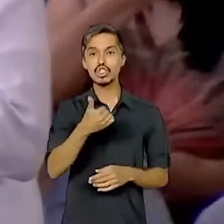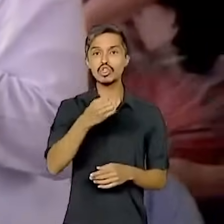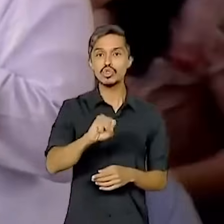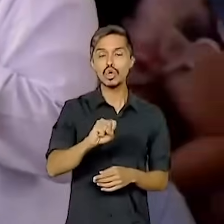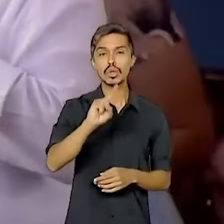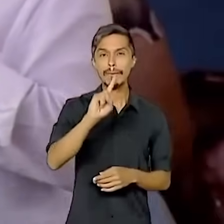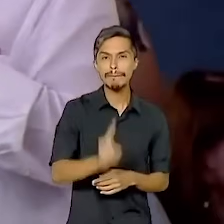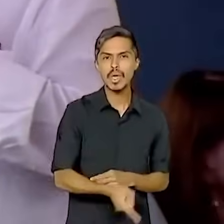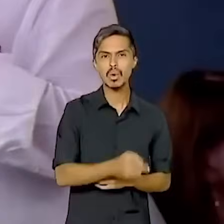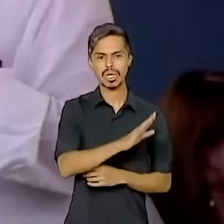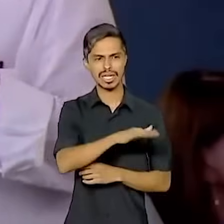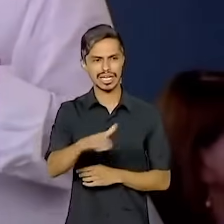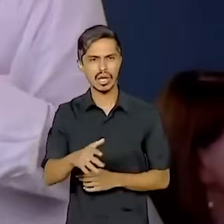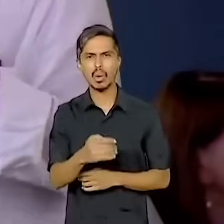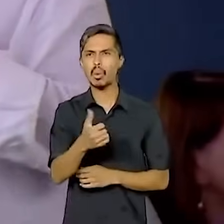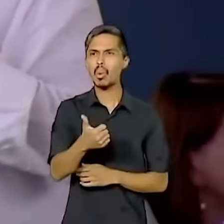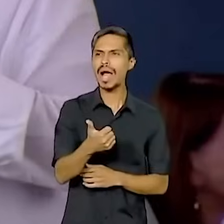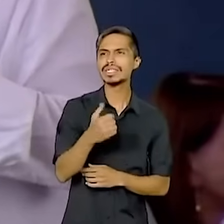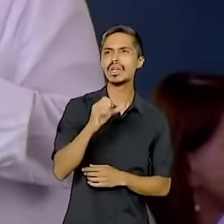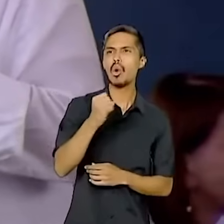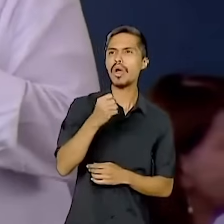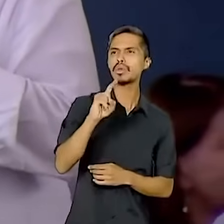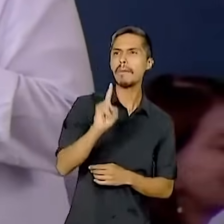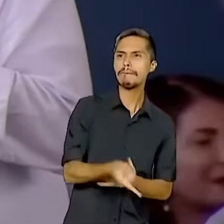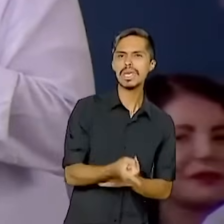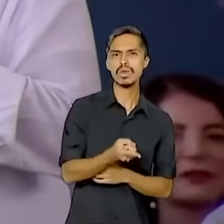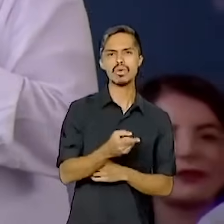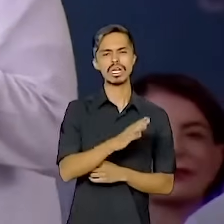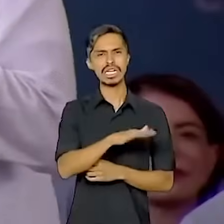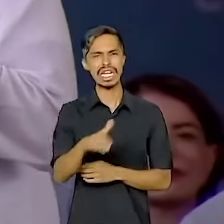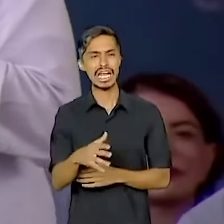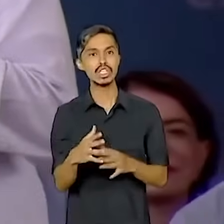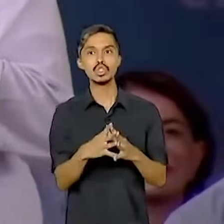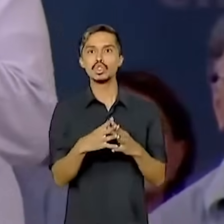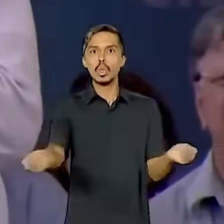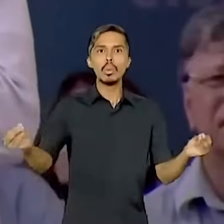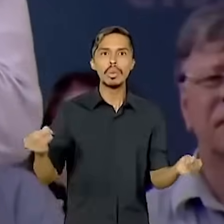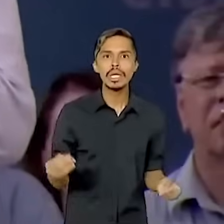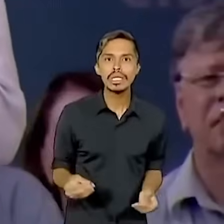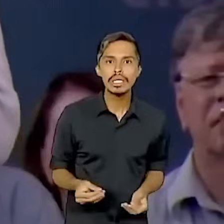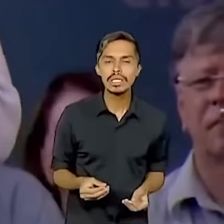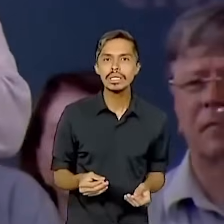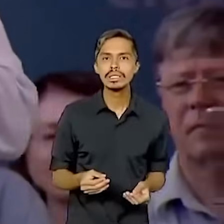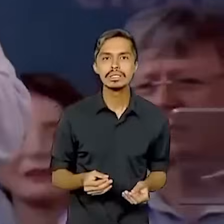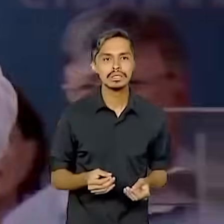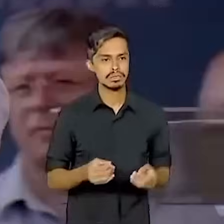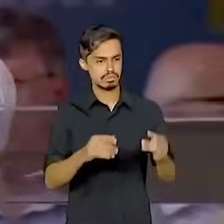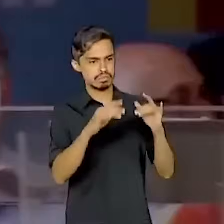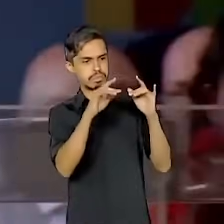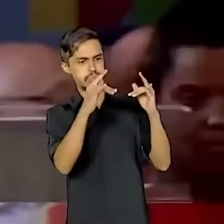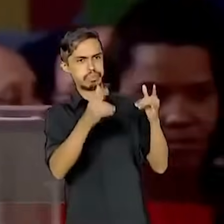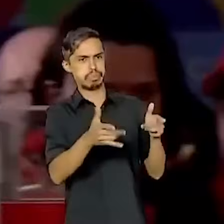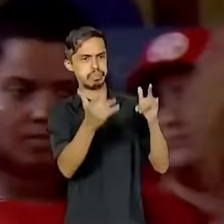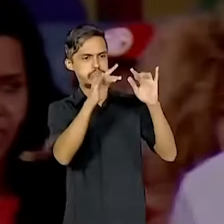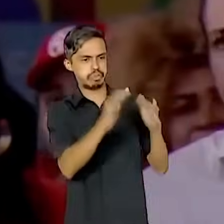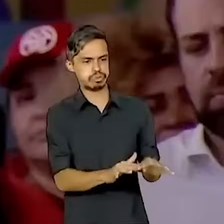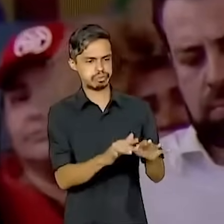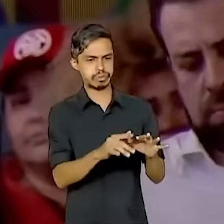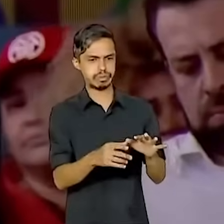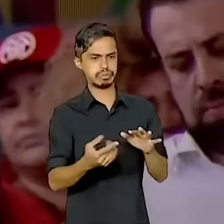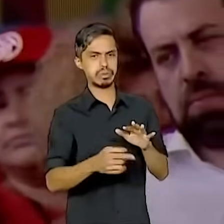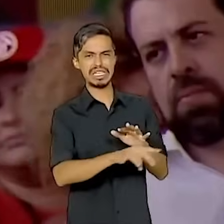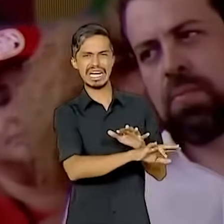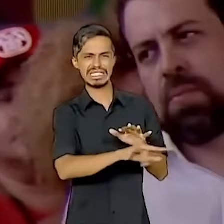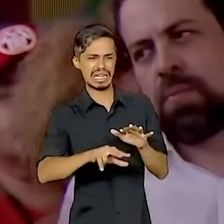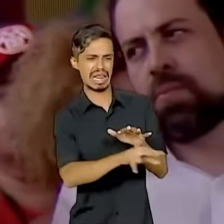mil crianças, dos quais quase 8 mil crianças que estão desaparecidas embaixo daquele tijolo que foi derrubado a troco do